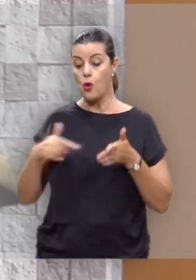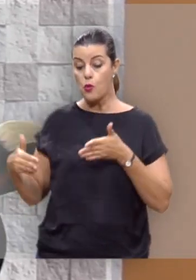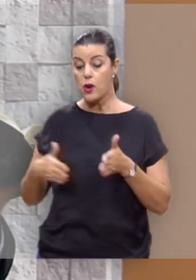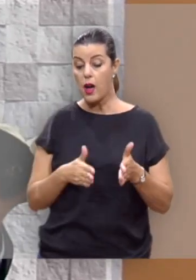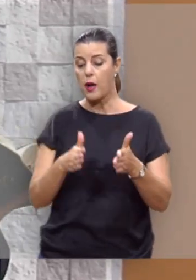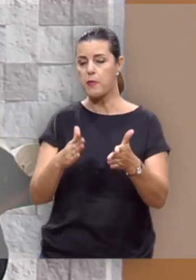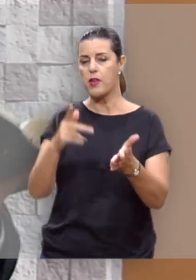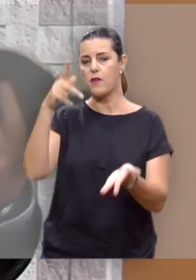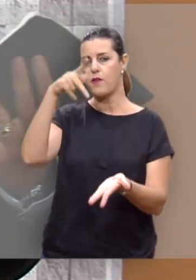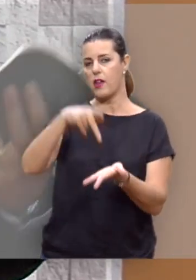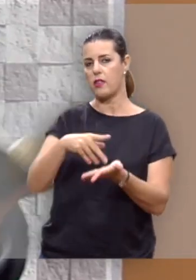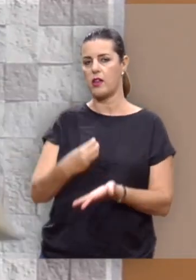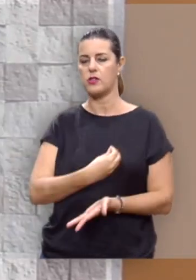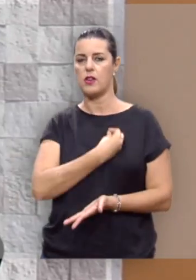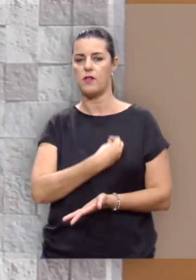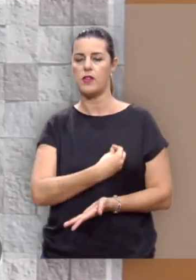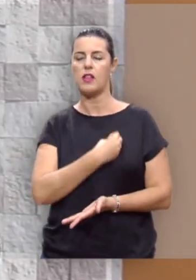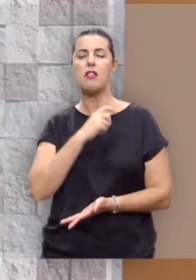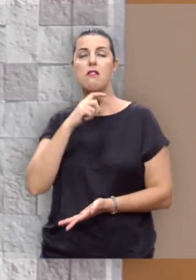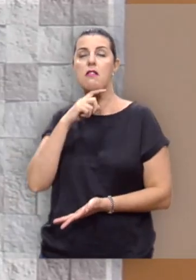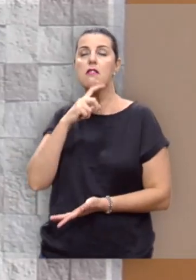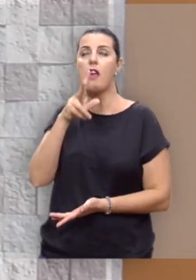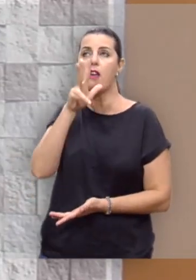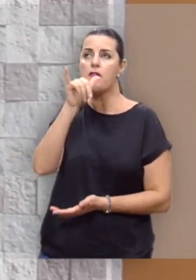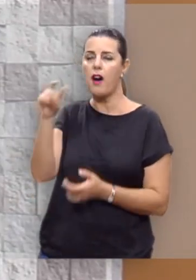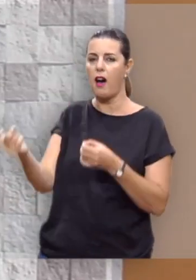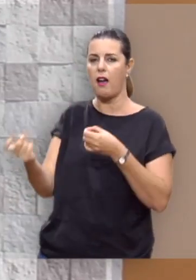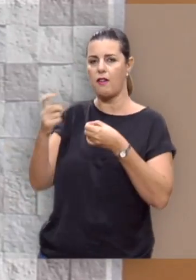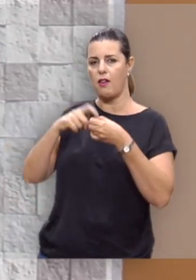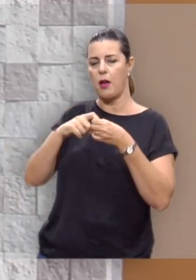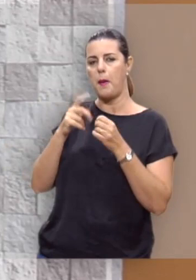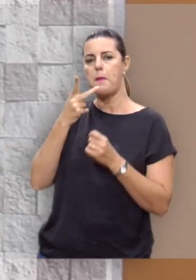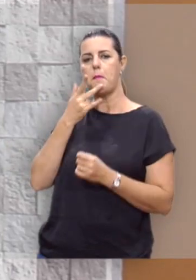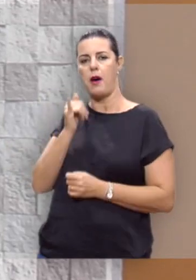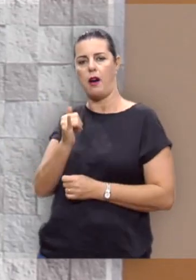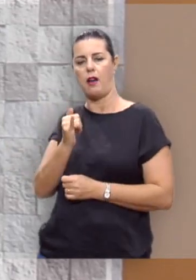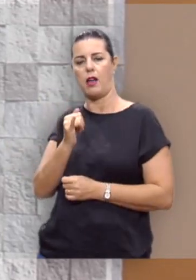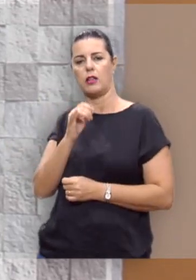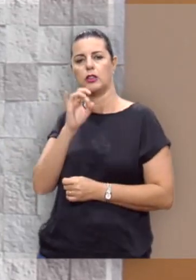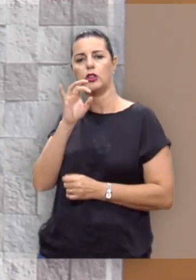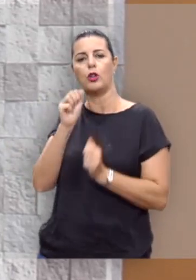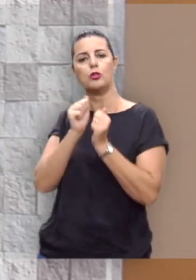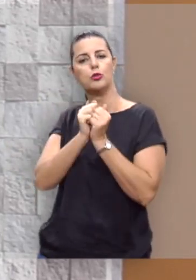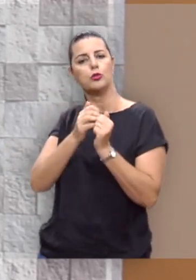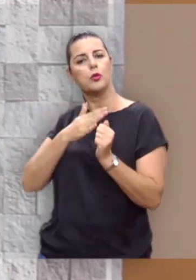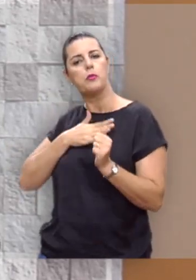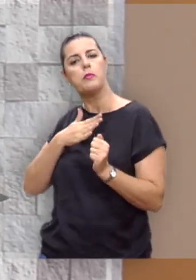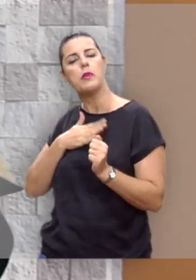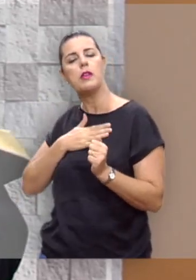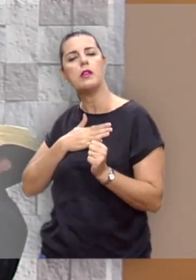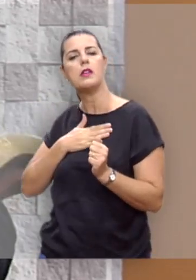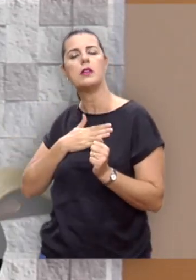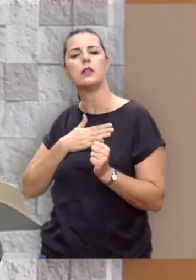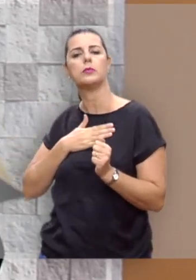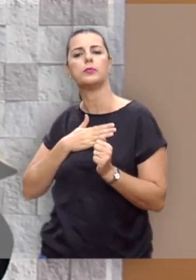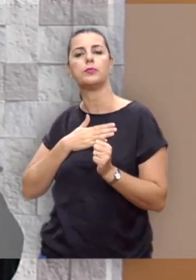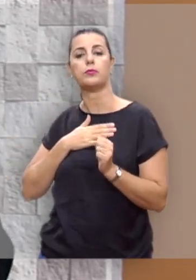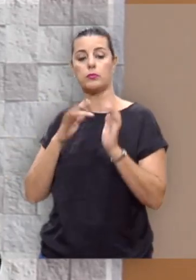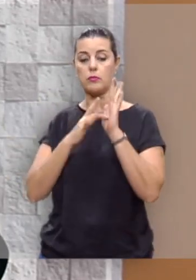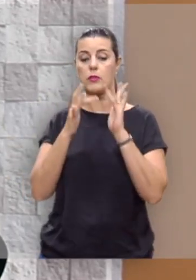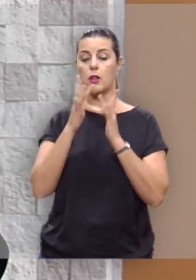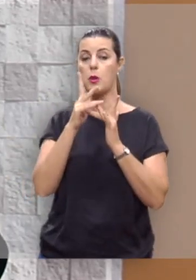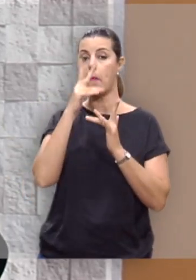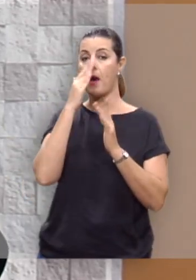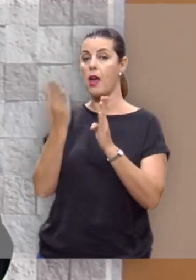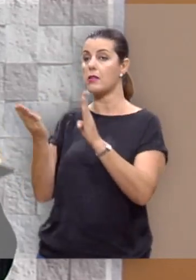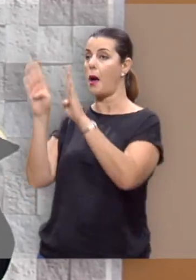caminho e a verdade e a vida, e ninguém vem ao Pai senão por mim. Jesus é a porta